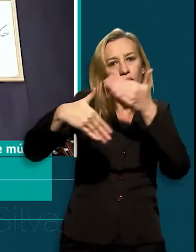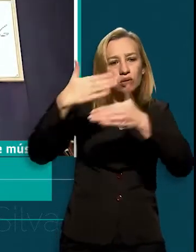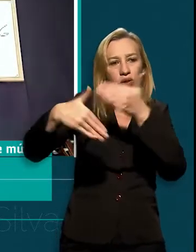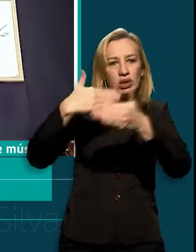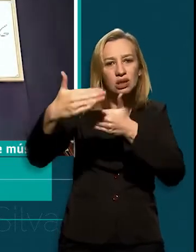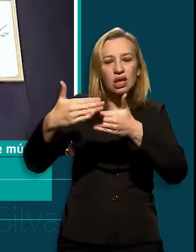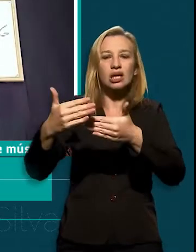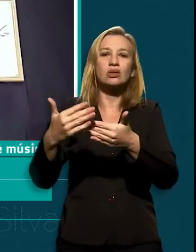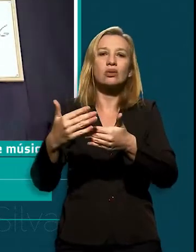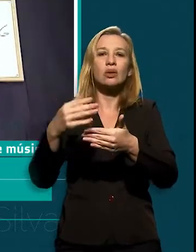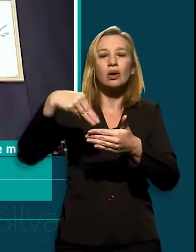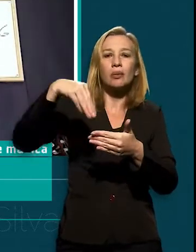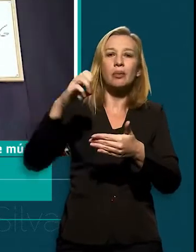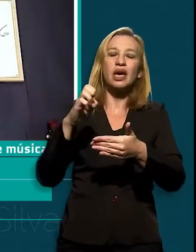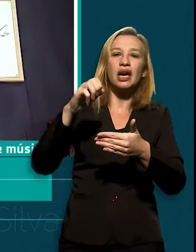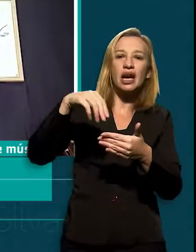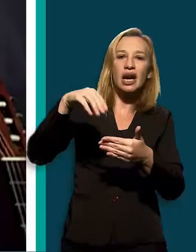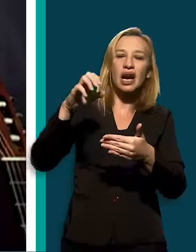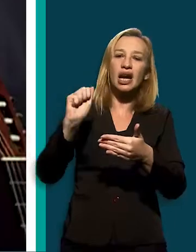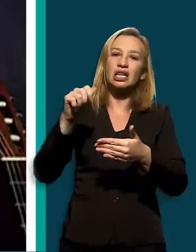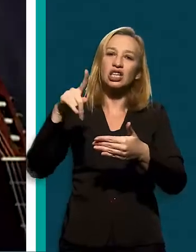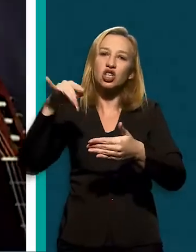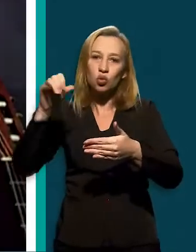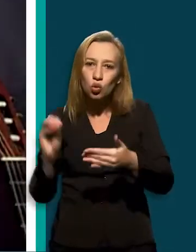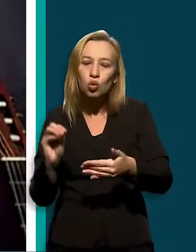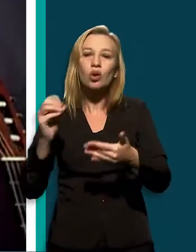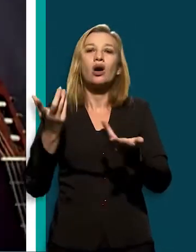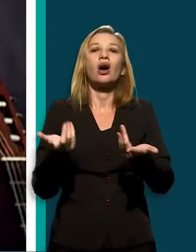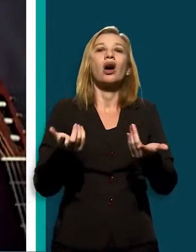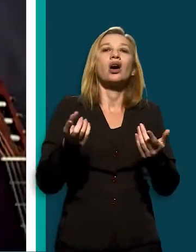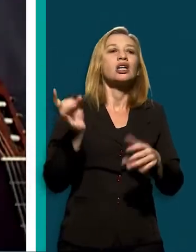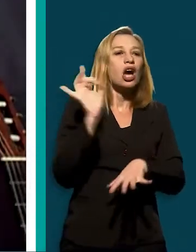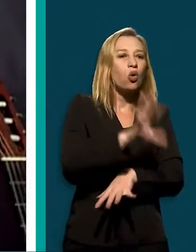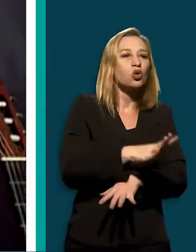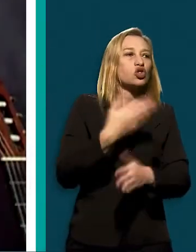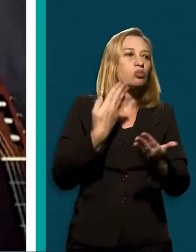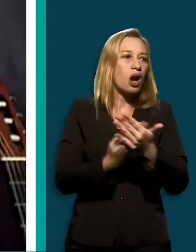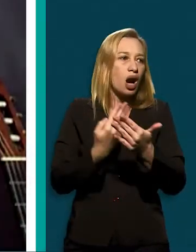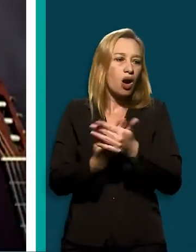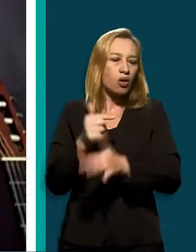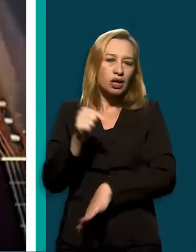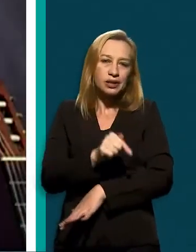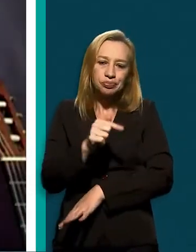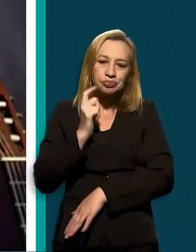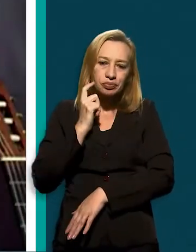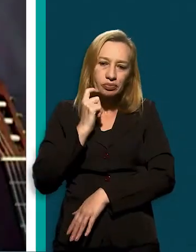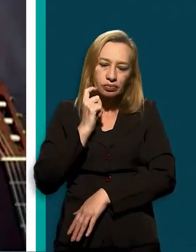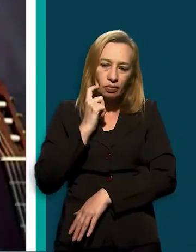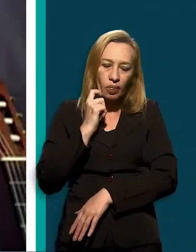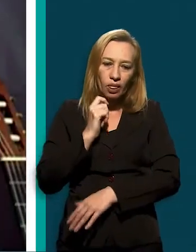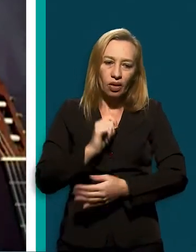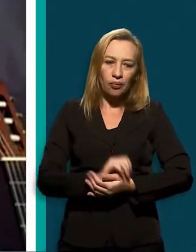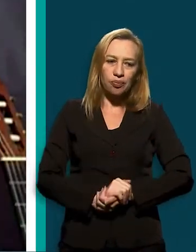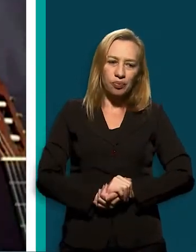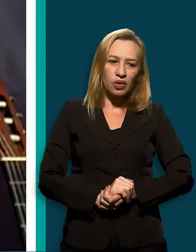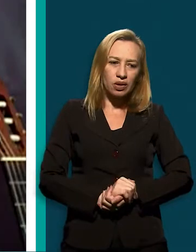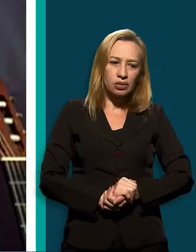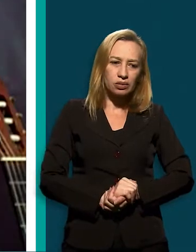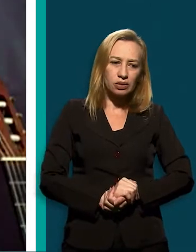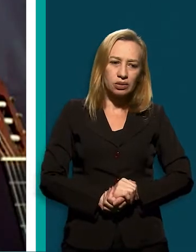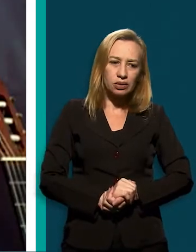acelerar o processo, né, mecânico. Até ficou um aqui da última aula, né? Então,